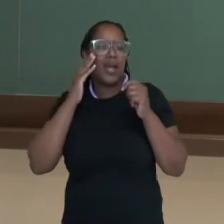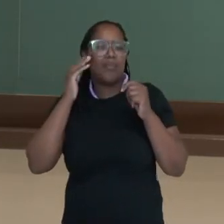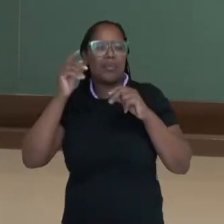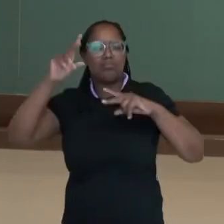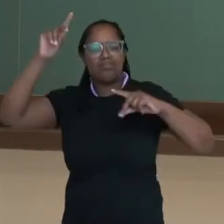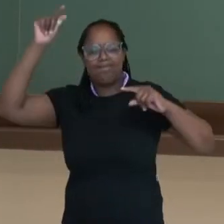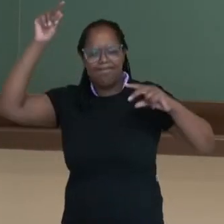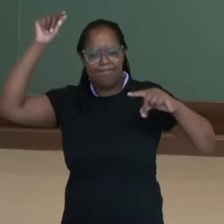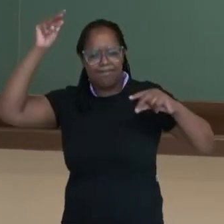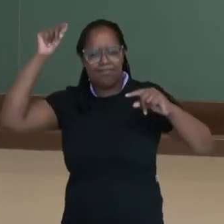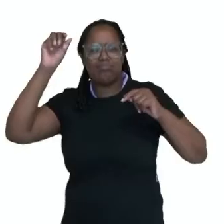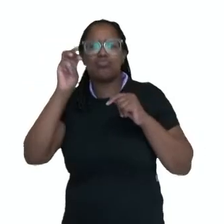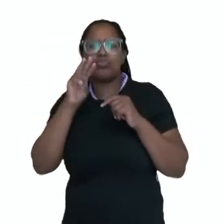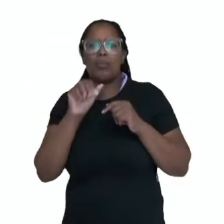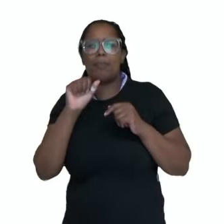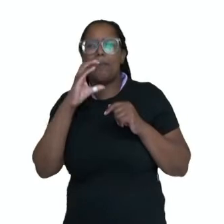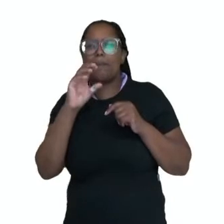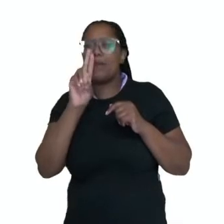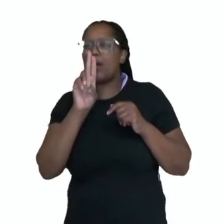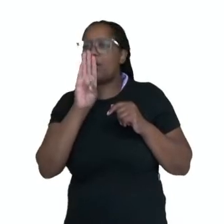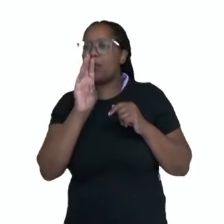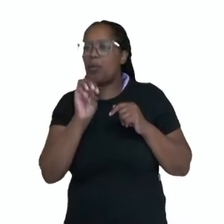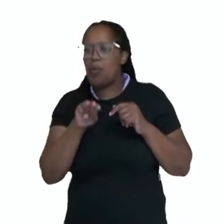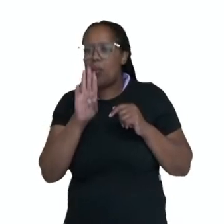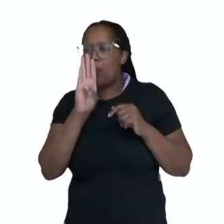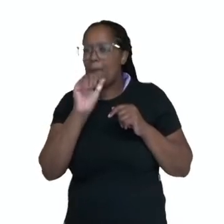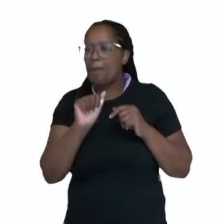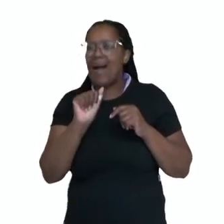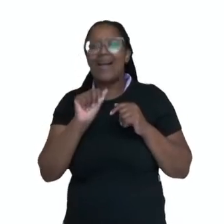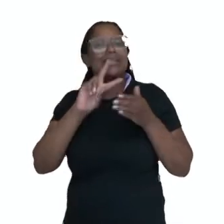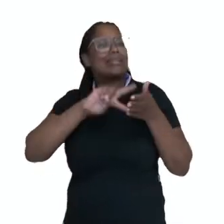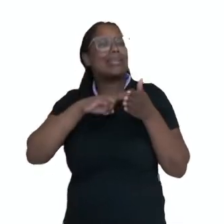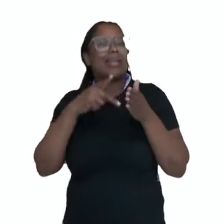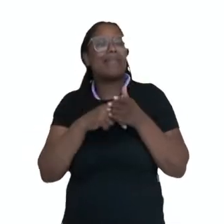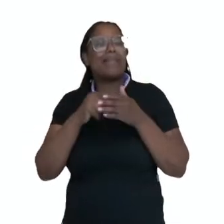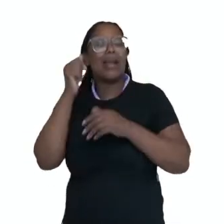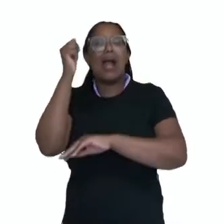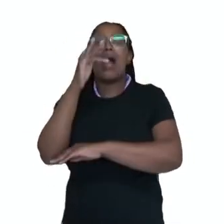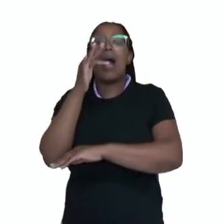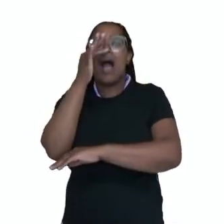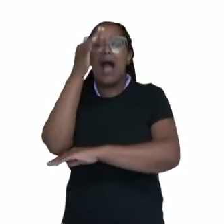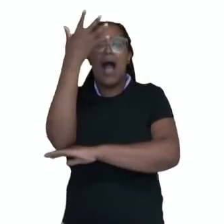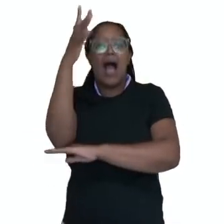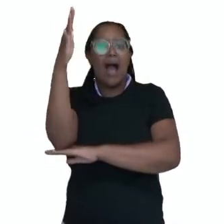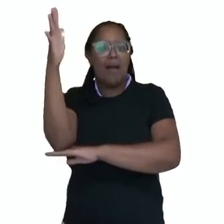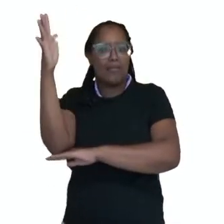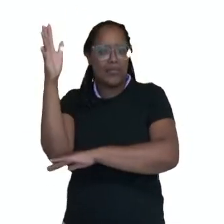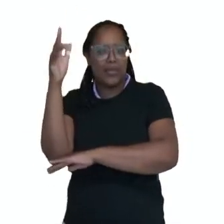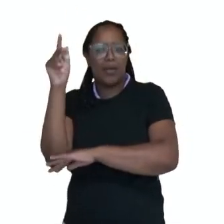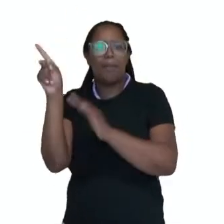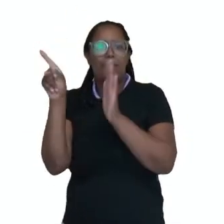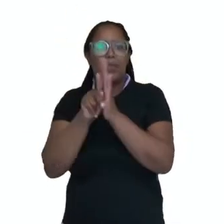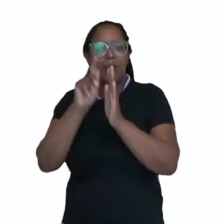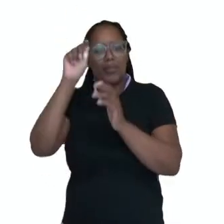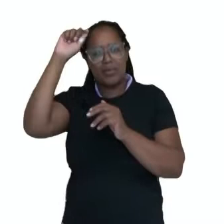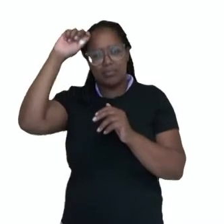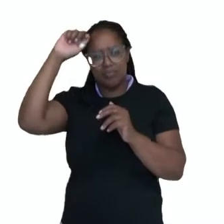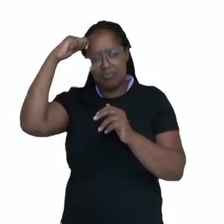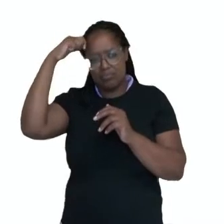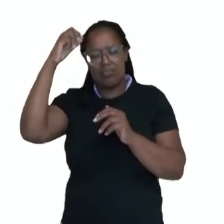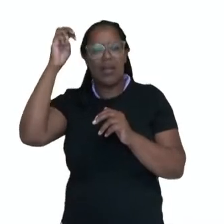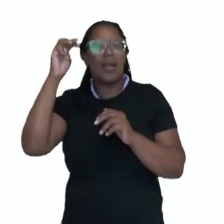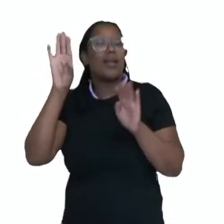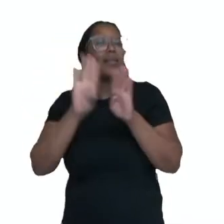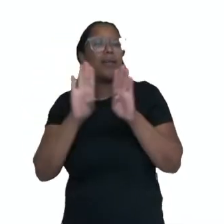que macumba é uma espécie de árvore africana? E também dá nome a um instrumento de percussão utilizado nos